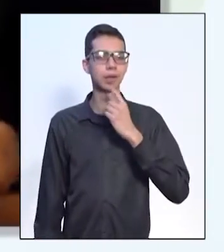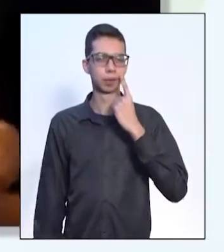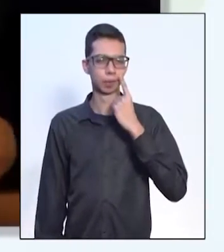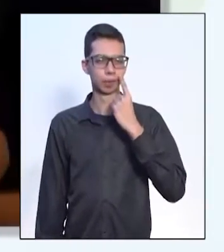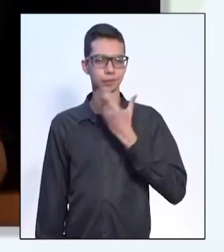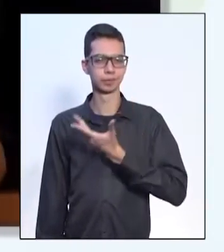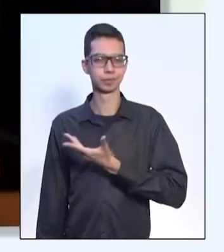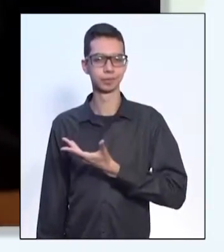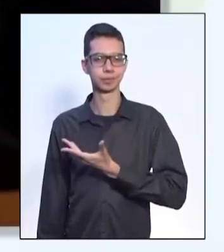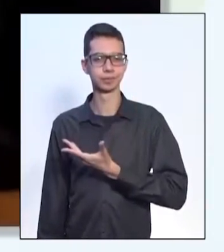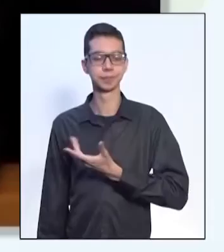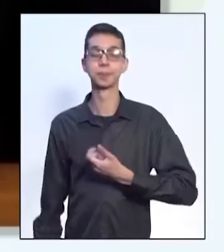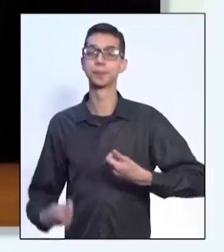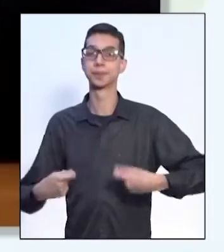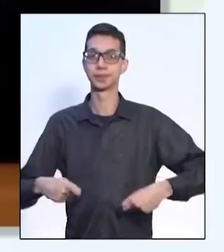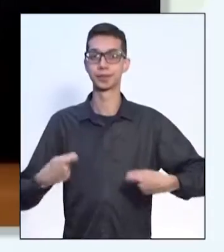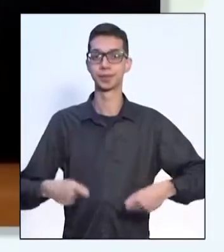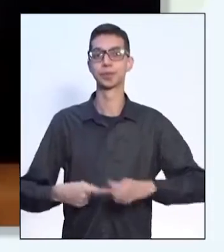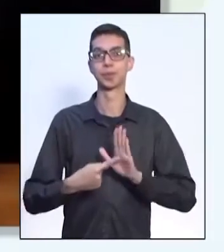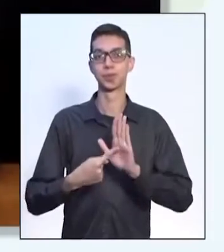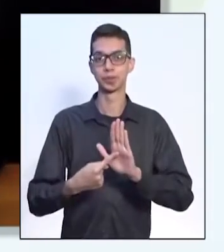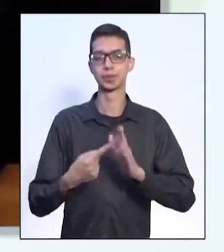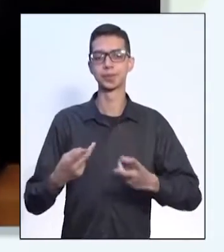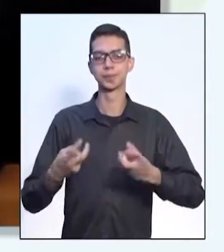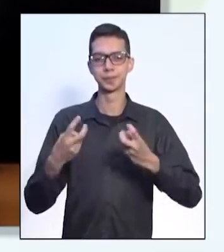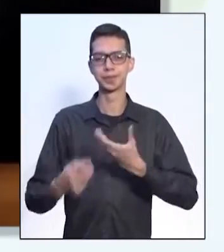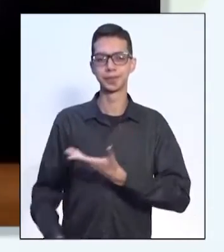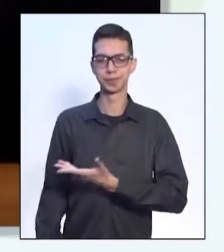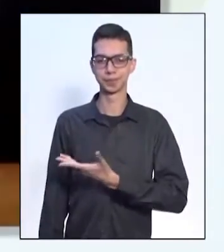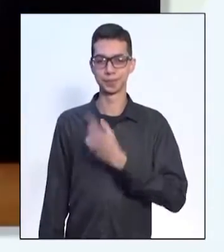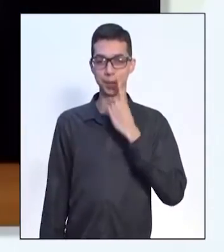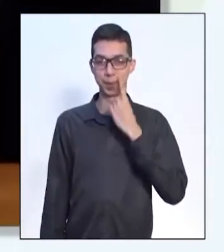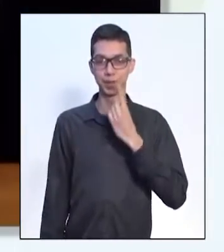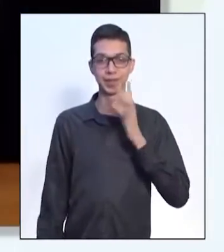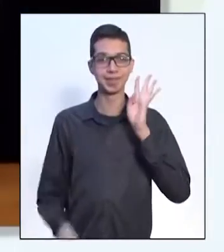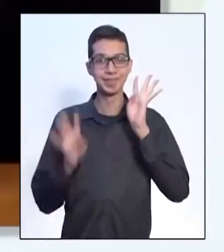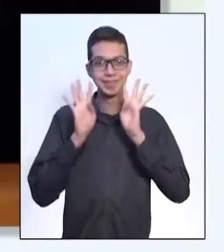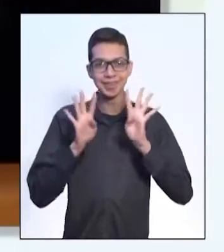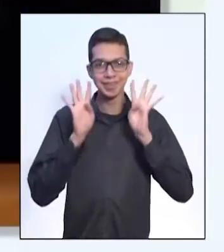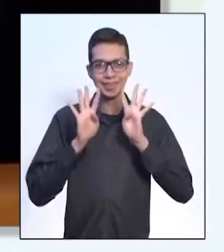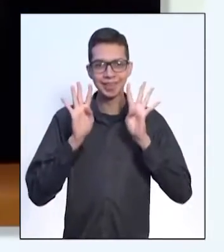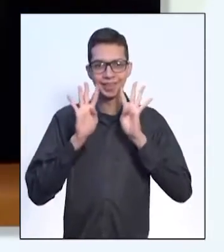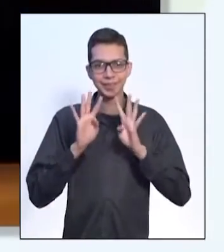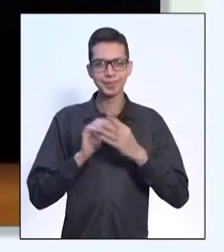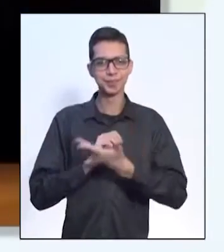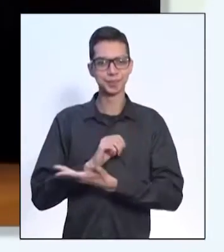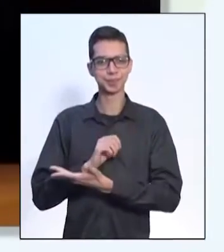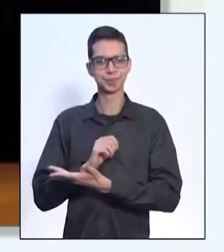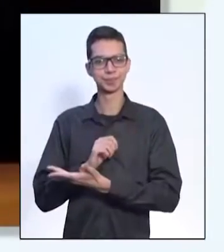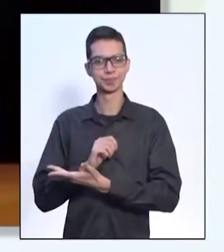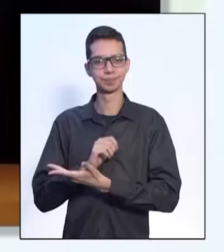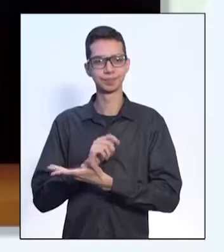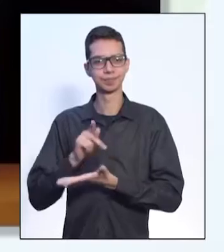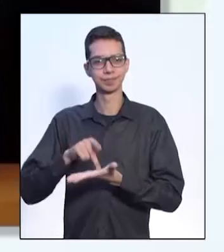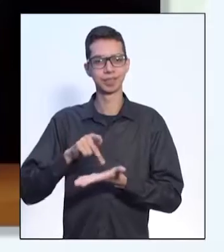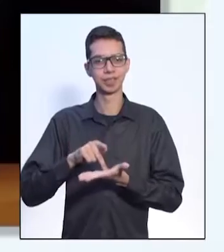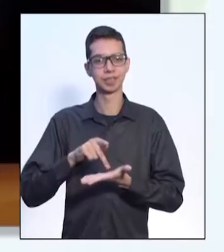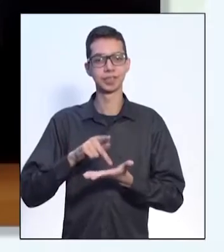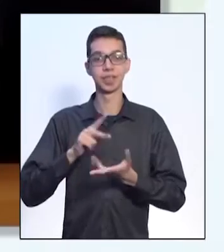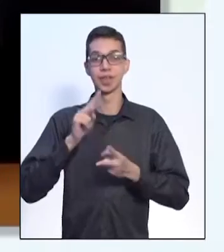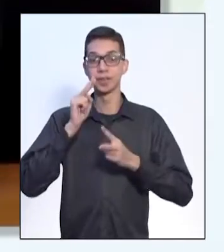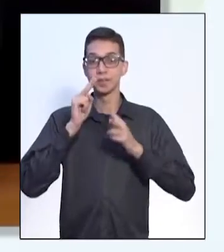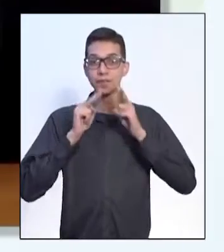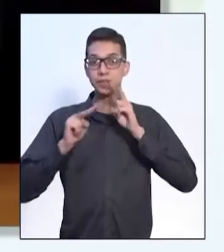Ó, vou ter que mostrar, né? Estão vendo que quando eu abro, olha só que legal. A minha janela, ó, ela fica para fora, minha vista da minha janela, ela fica para